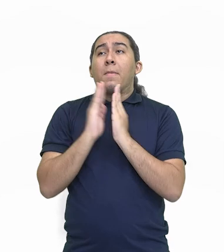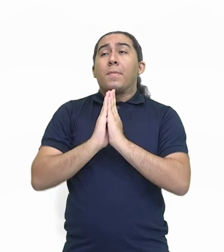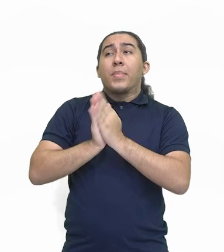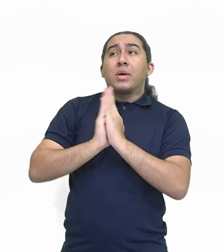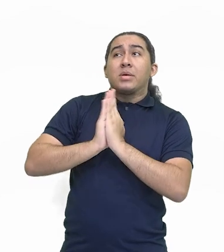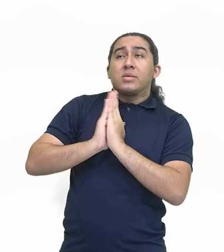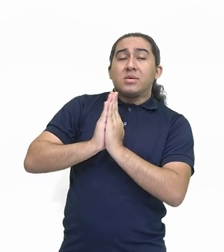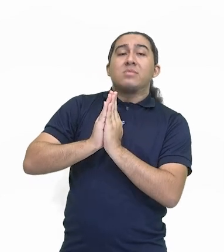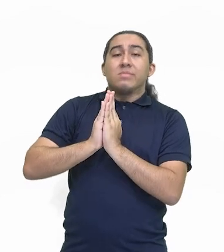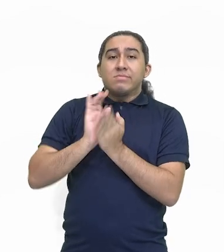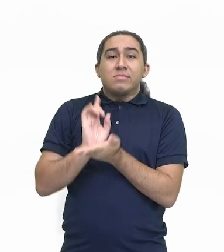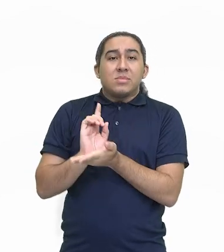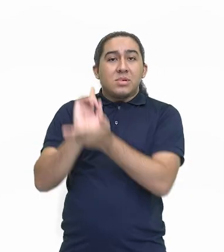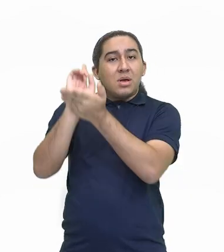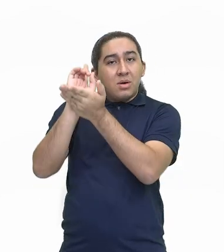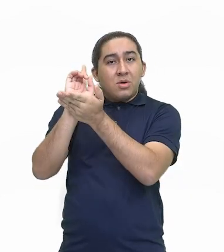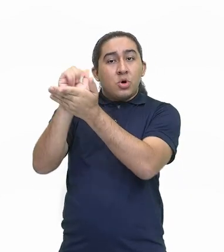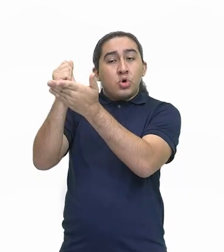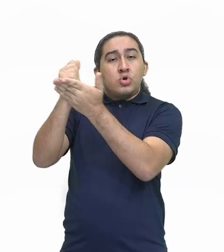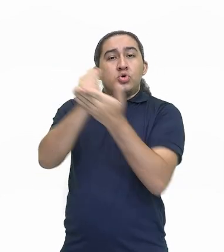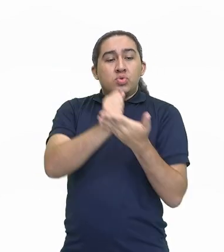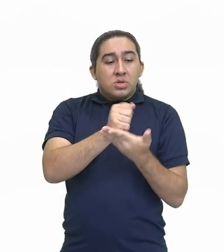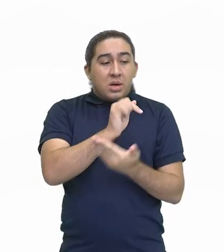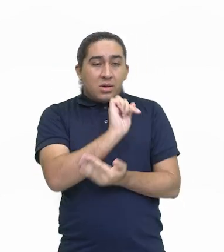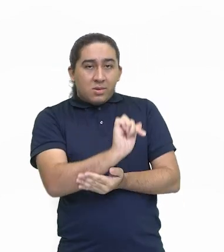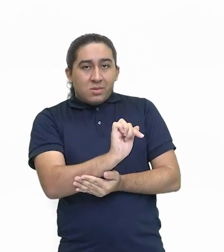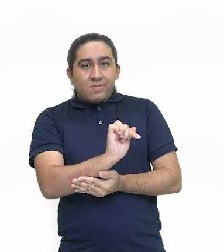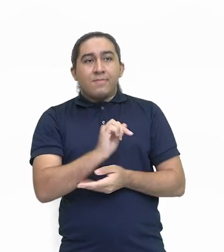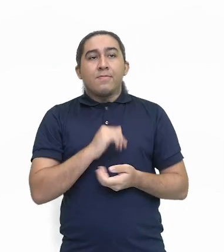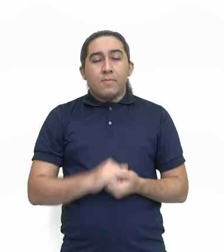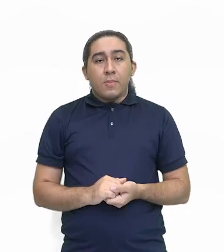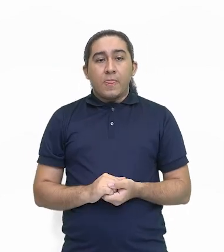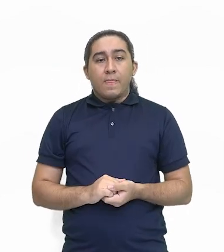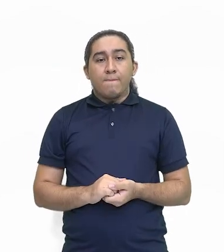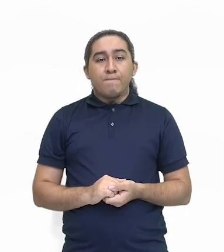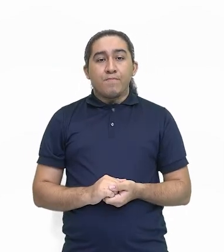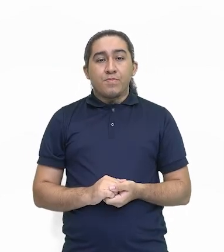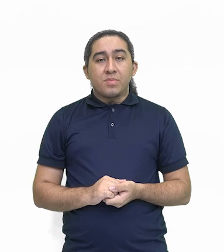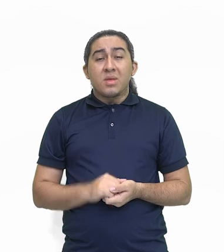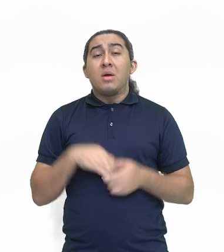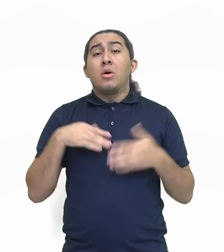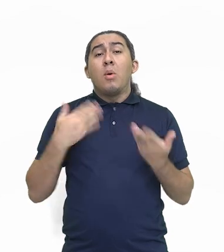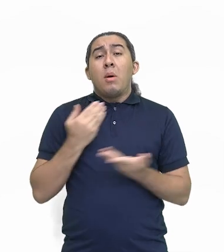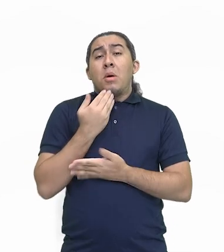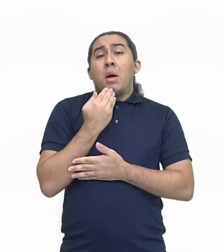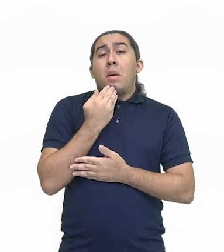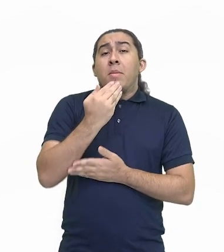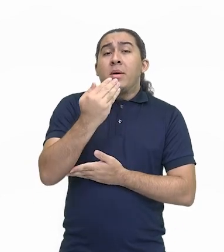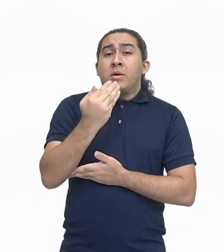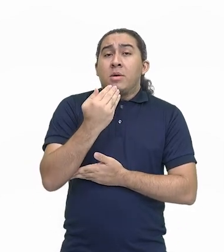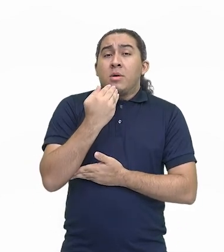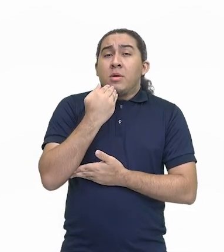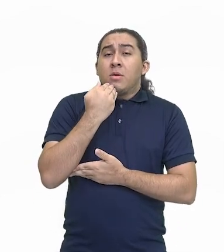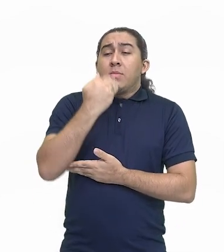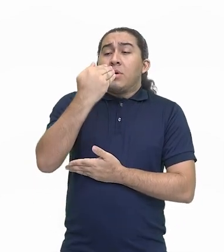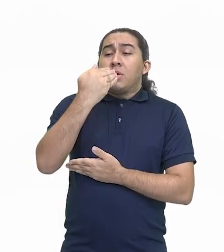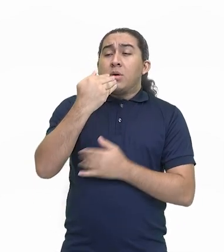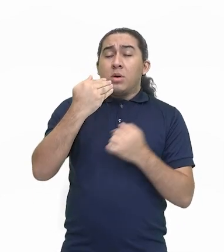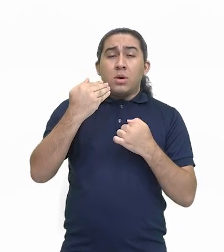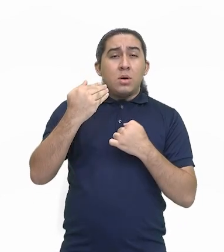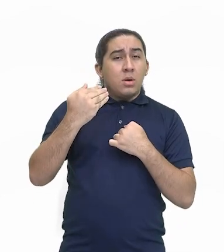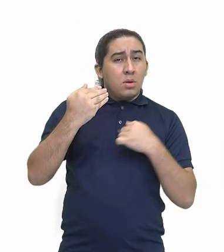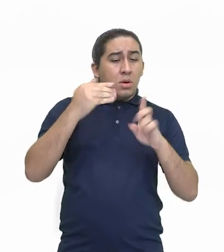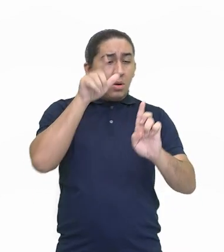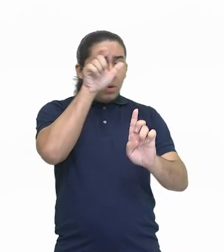apelando para nosso Senhor, ajudá-lo. Que pedido ele faz? Né? A gente está falando do eu